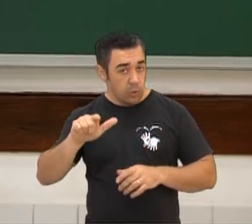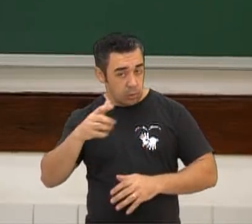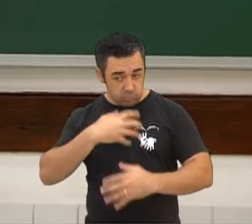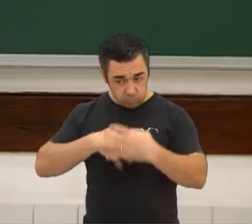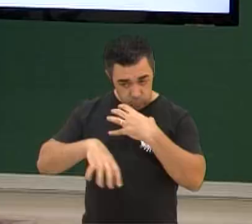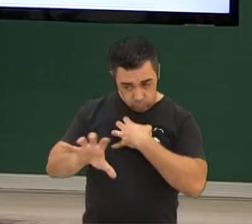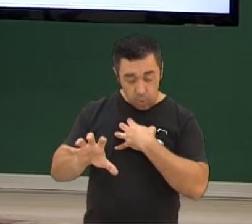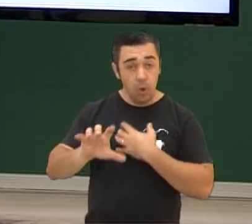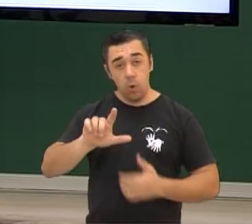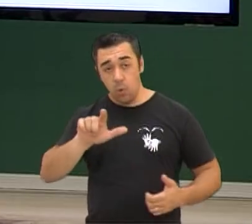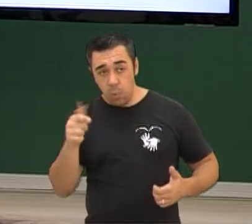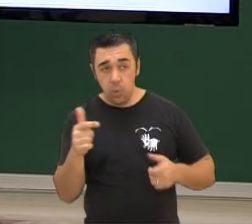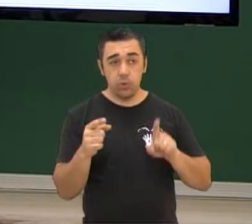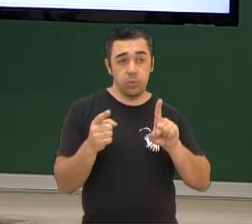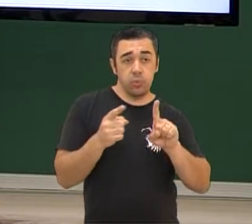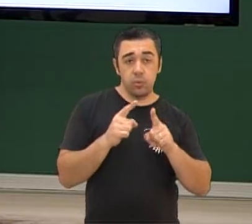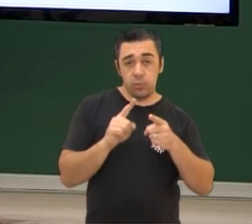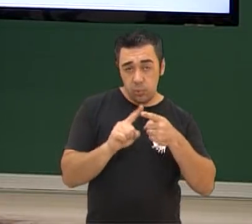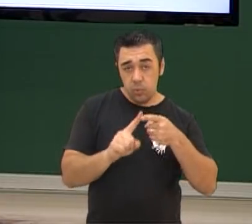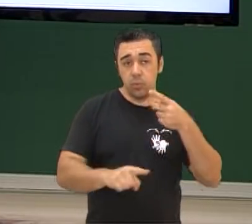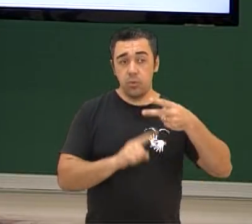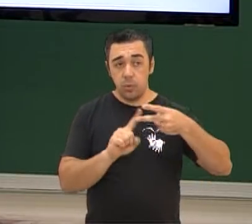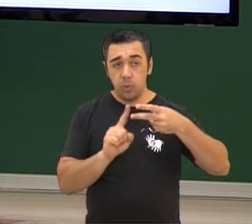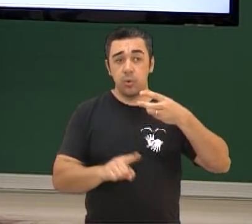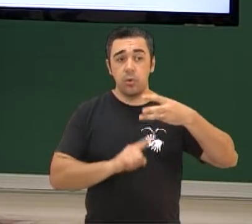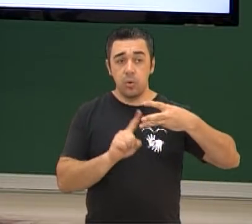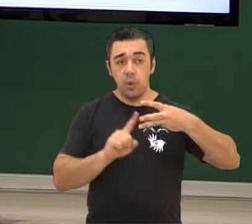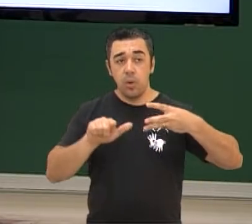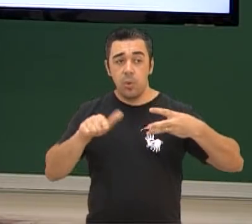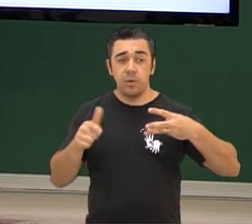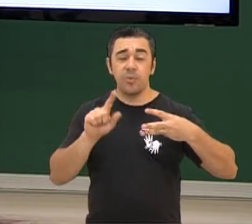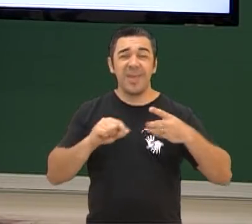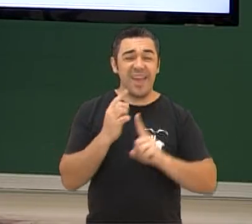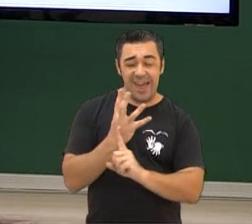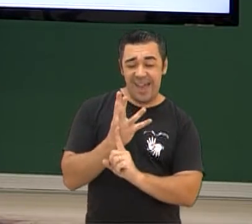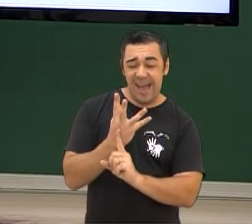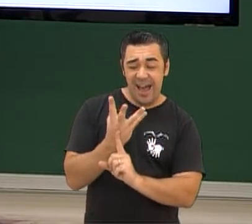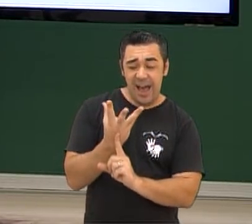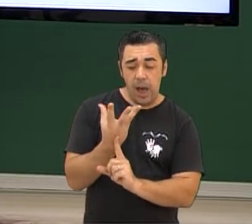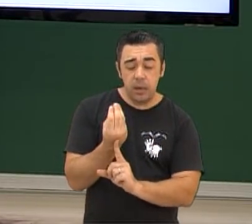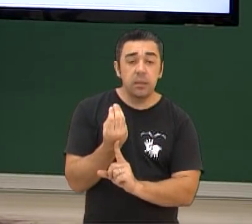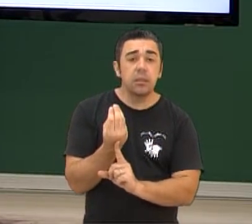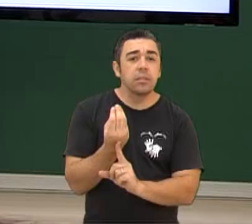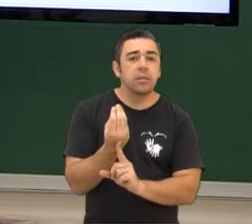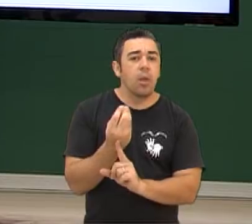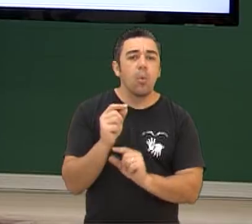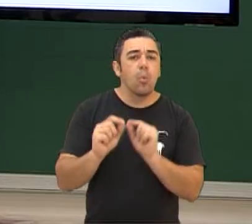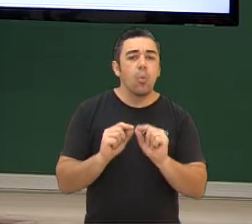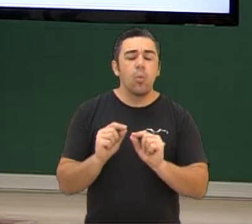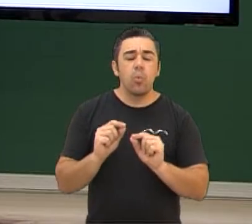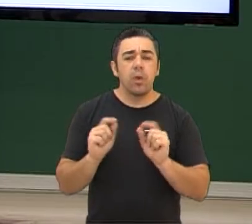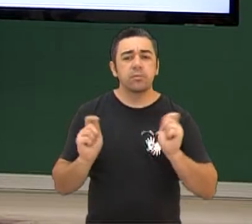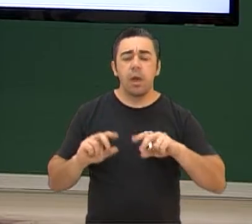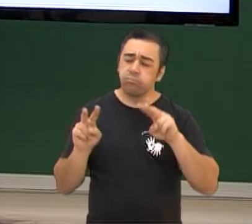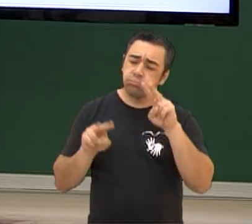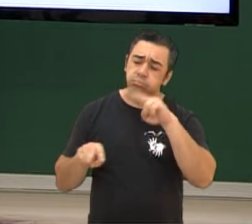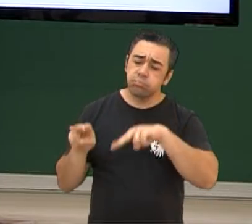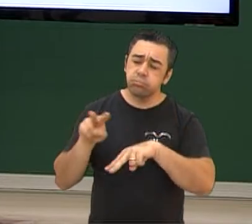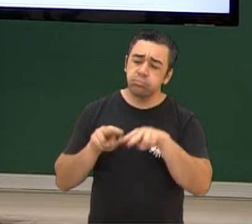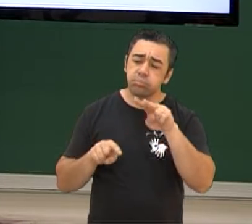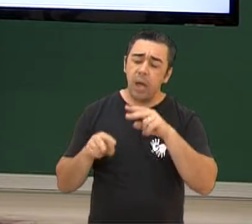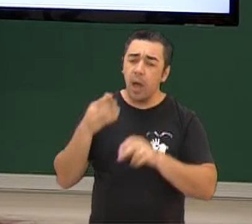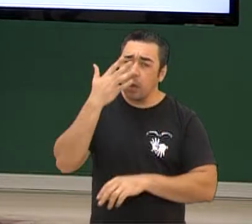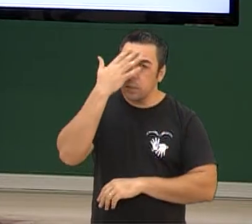ponto, a arte como alento desse sofrimento, né? Uma forma de diminuir, de você esquecer um pouco esse